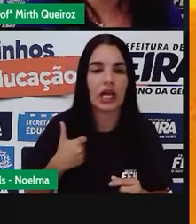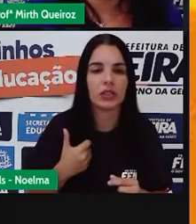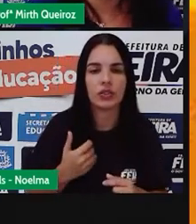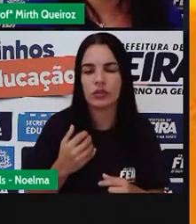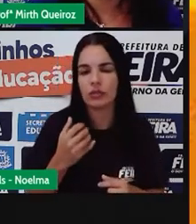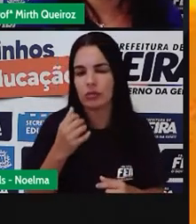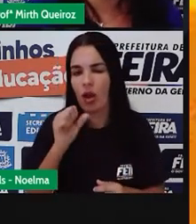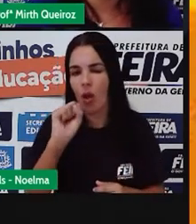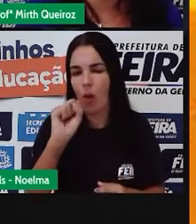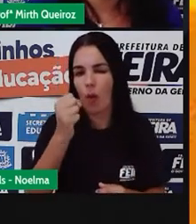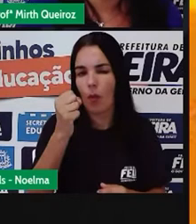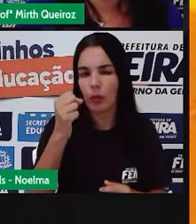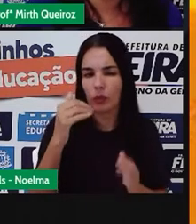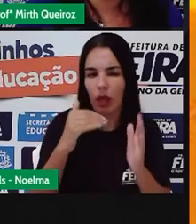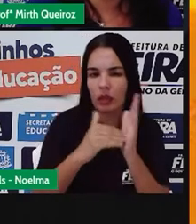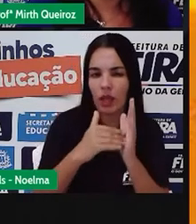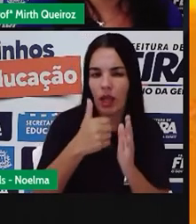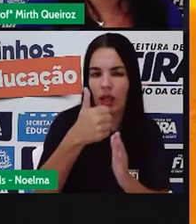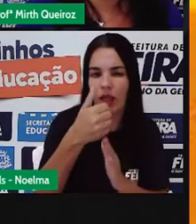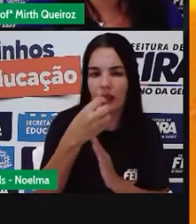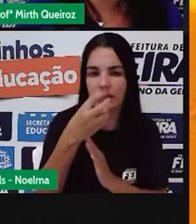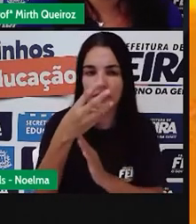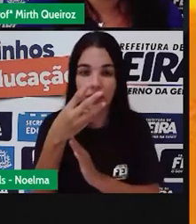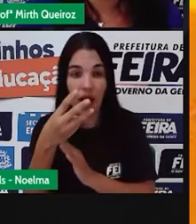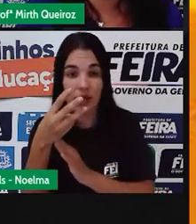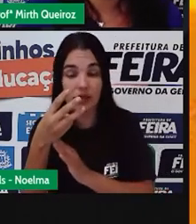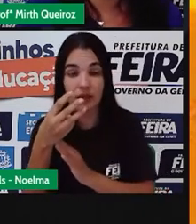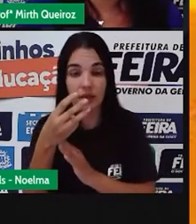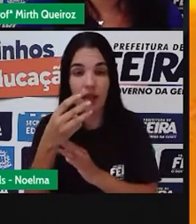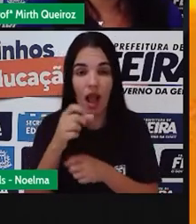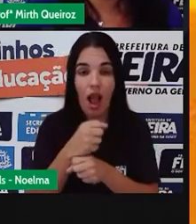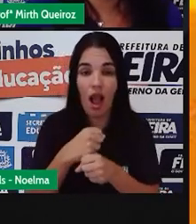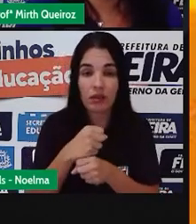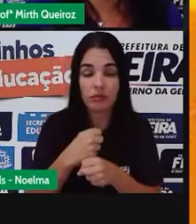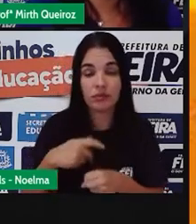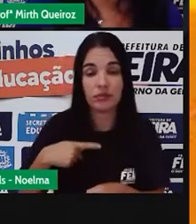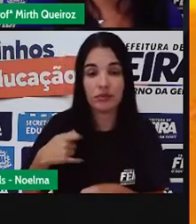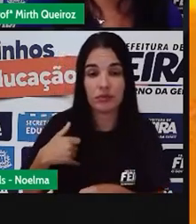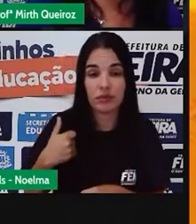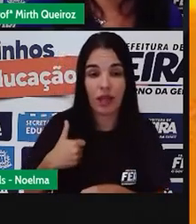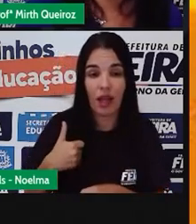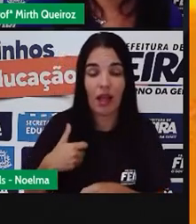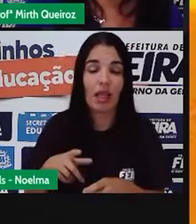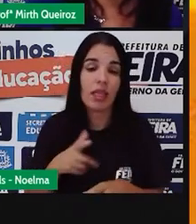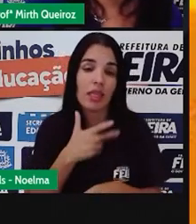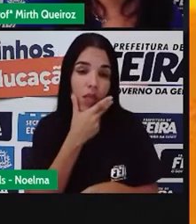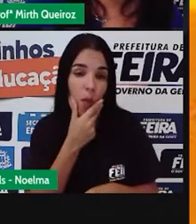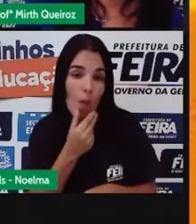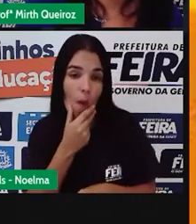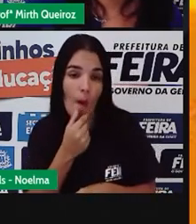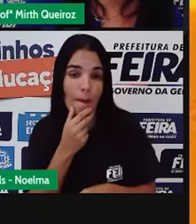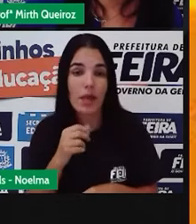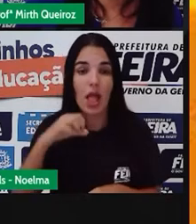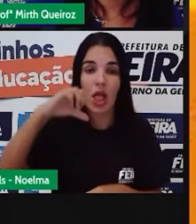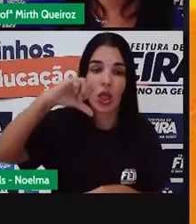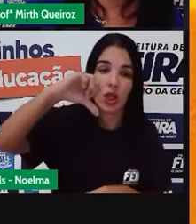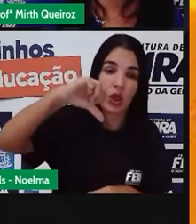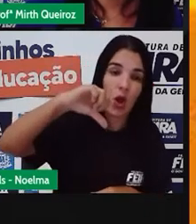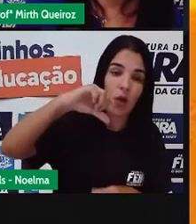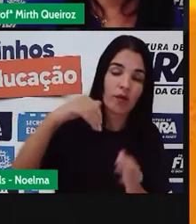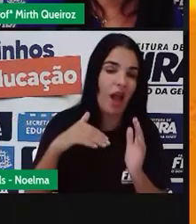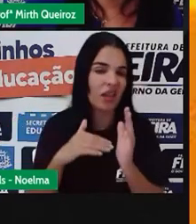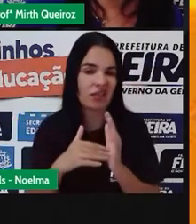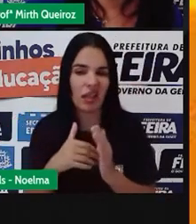aos 14 anos de idade, que é quando acontecem algumas transformações no nosso corpo. Temos também a fase de